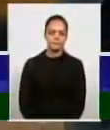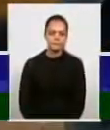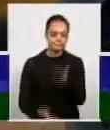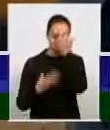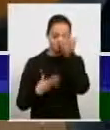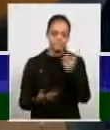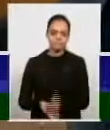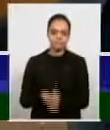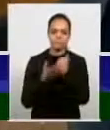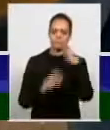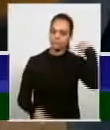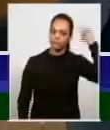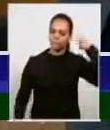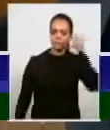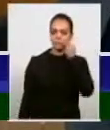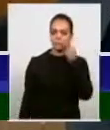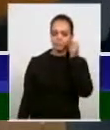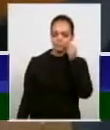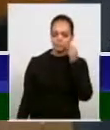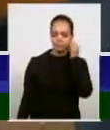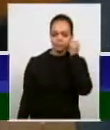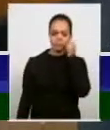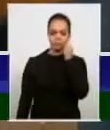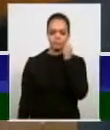Agradeço a contribuição, vereador Adriano Zago.